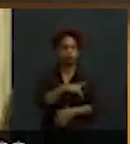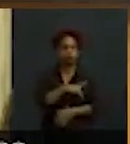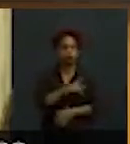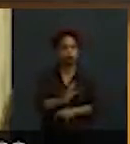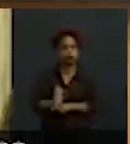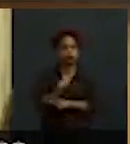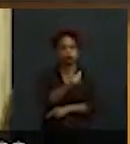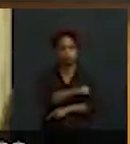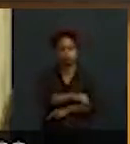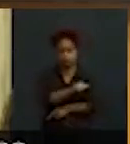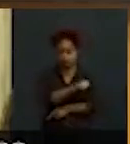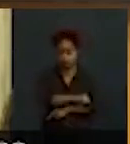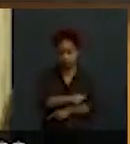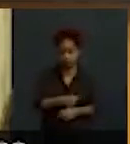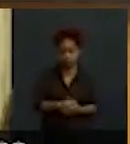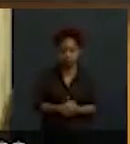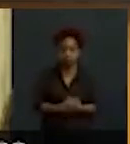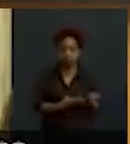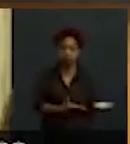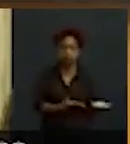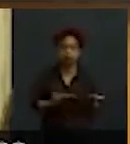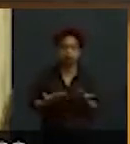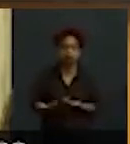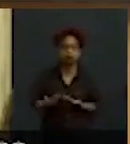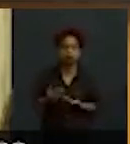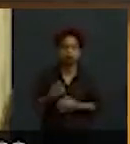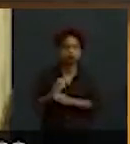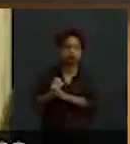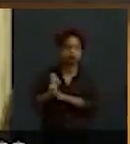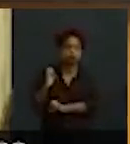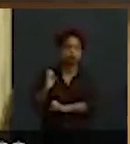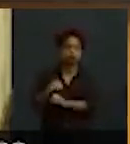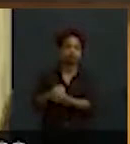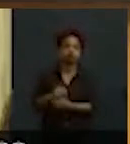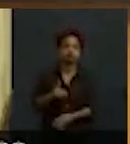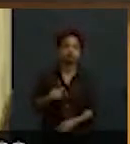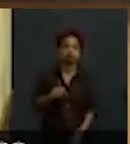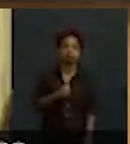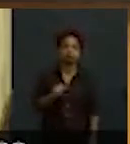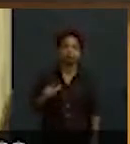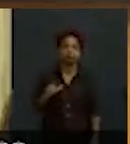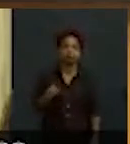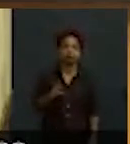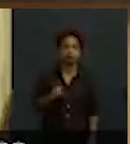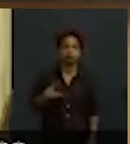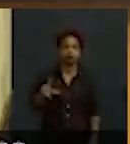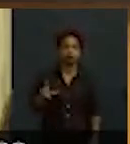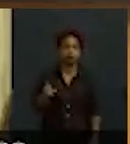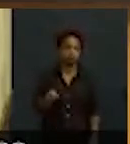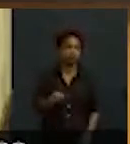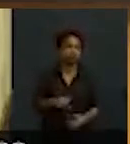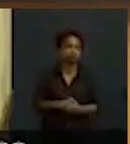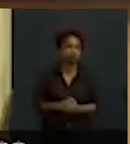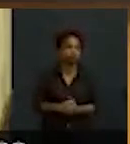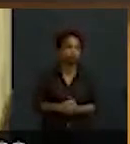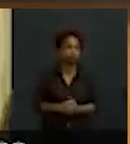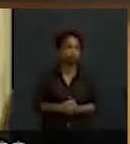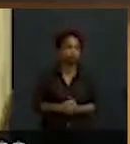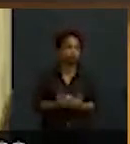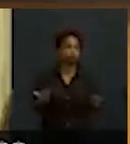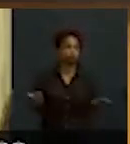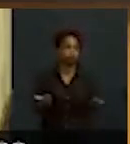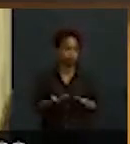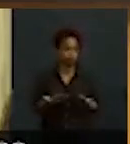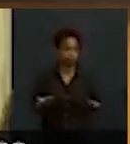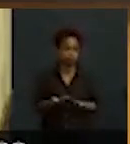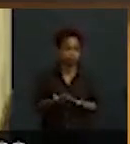Estado do Rio de Janeiro convida o engenheiro Daniel Carvalho Belchior para receber a